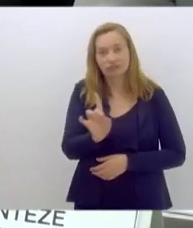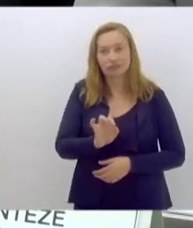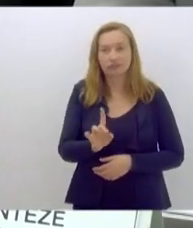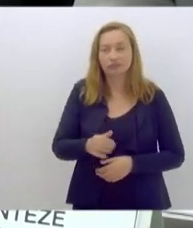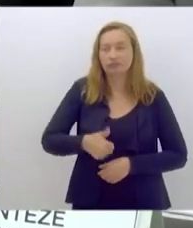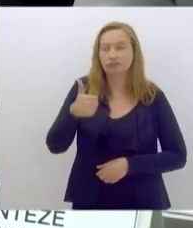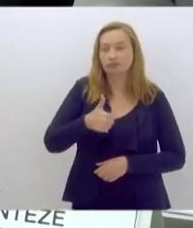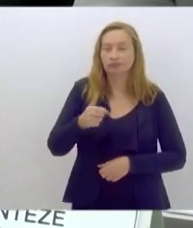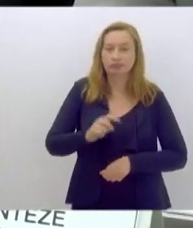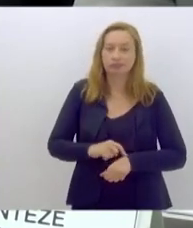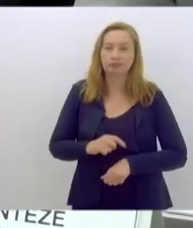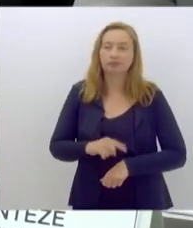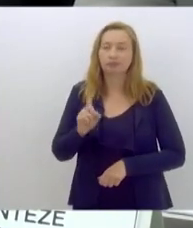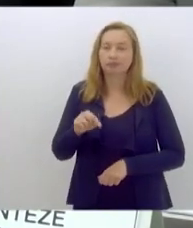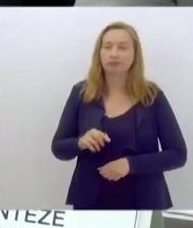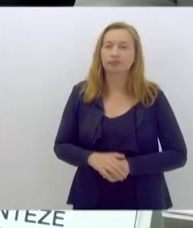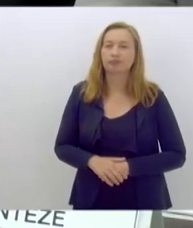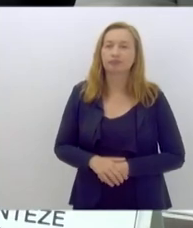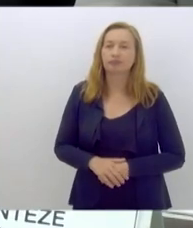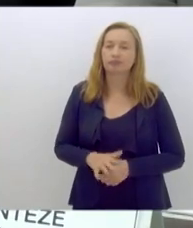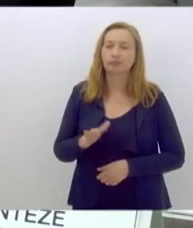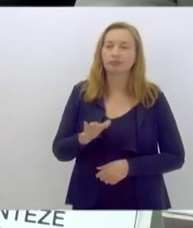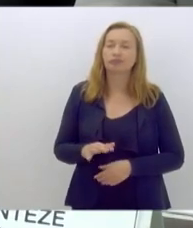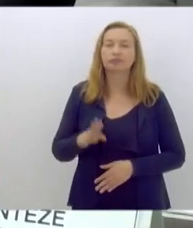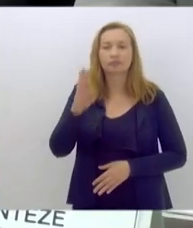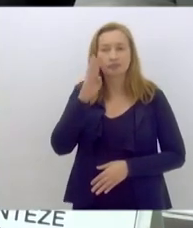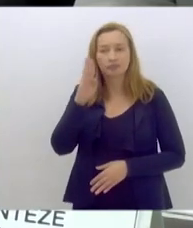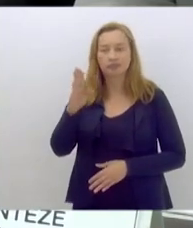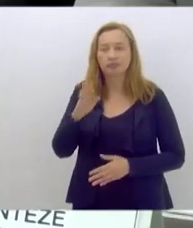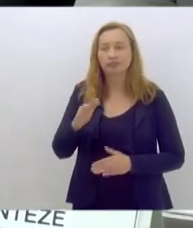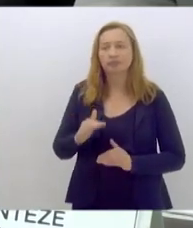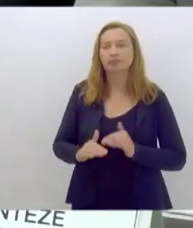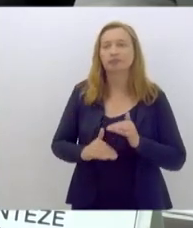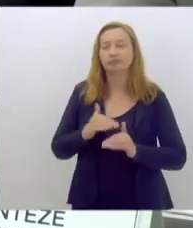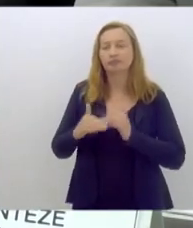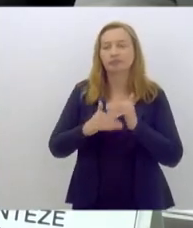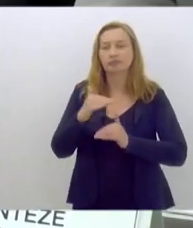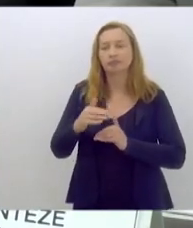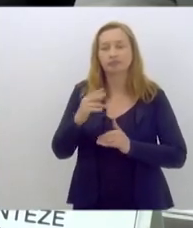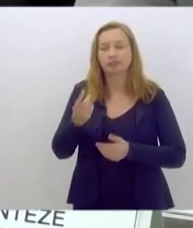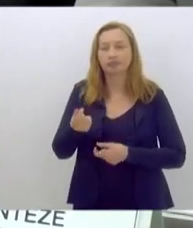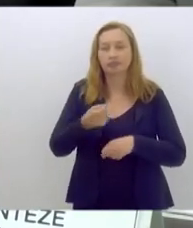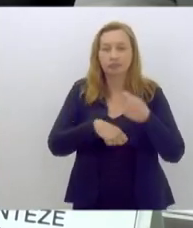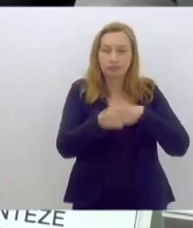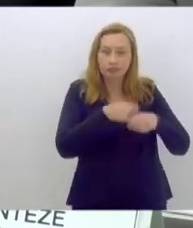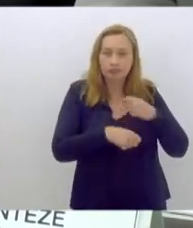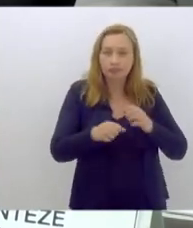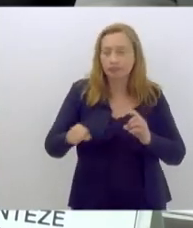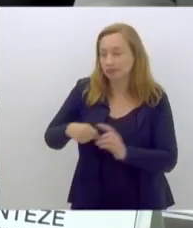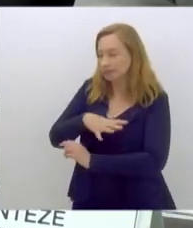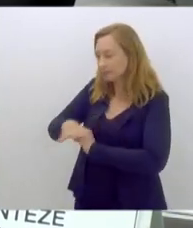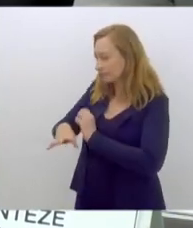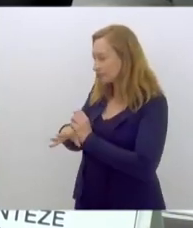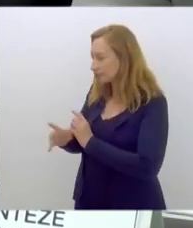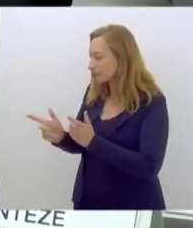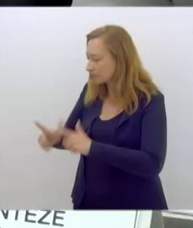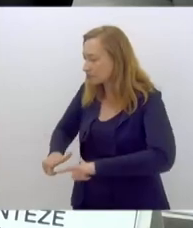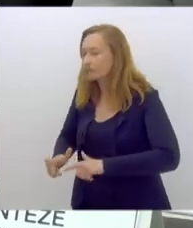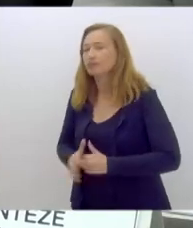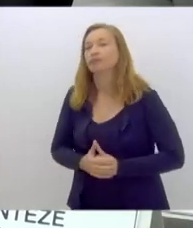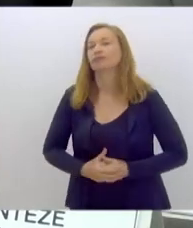os primeiros passos e fincando os pilares desse desenvolvimento seja do ponto de vista econômico social ou territorial